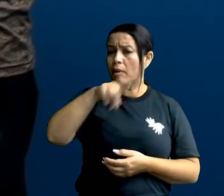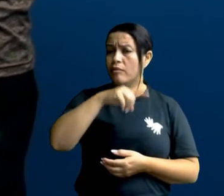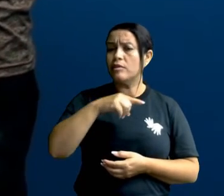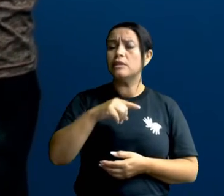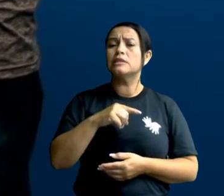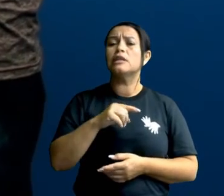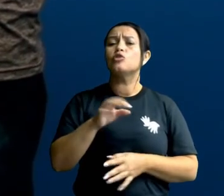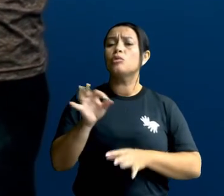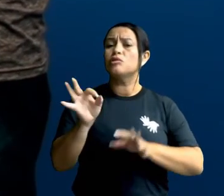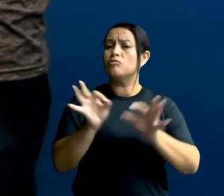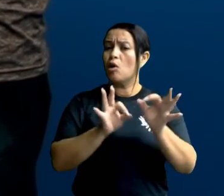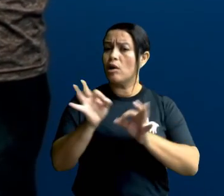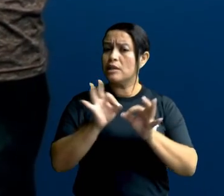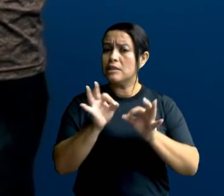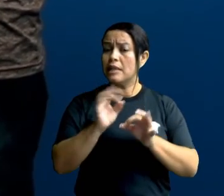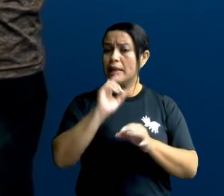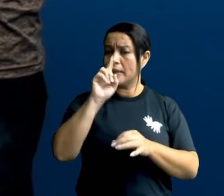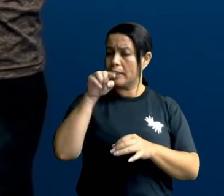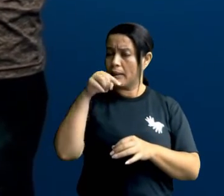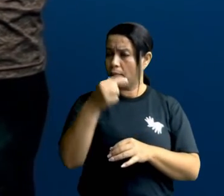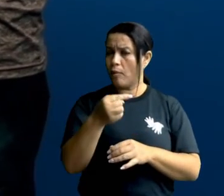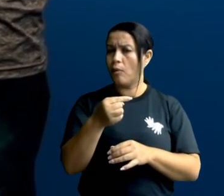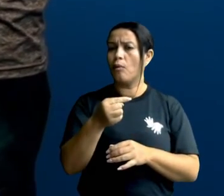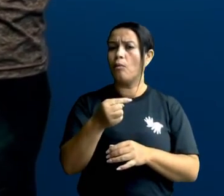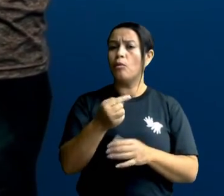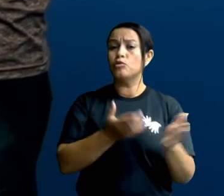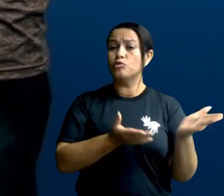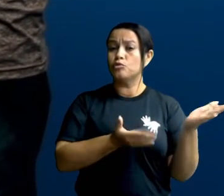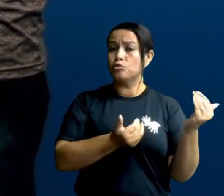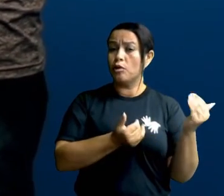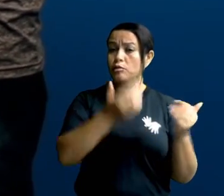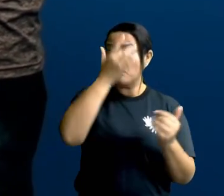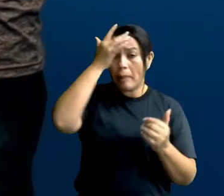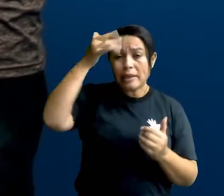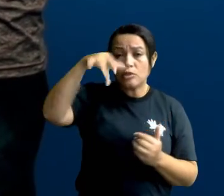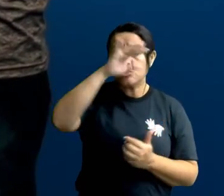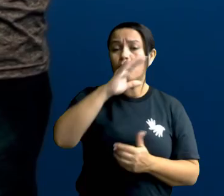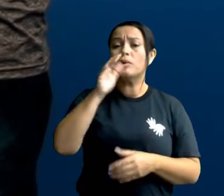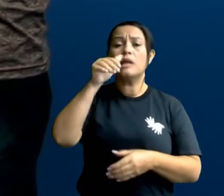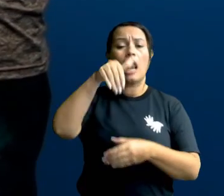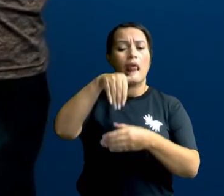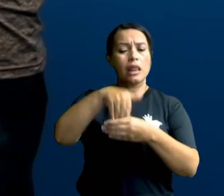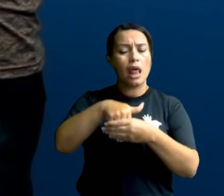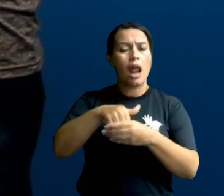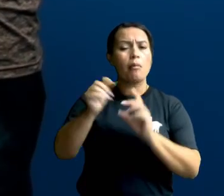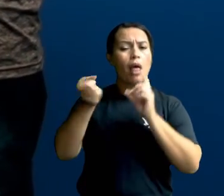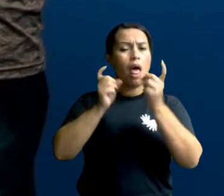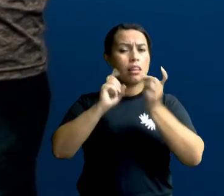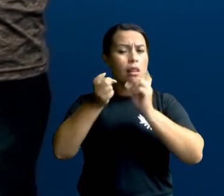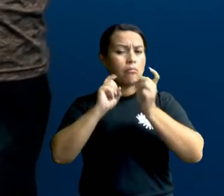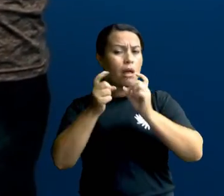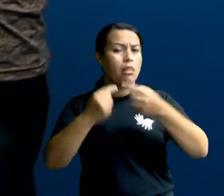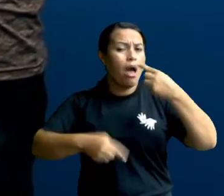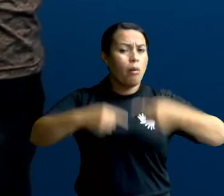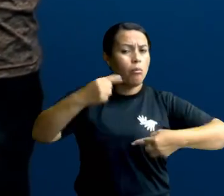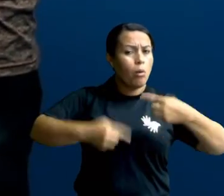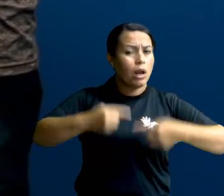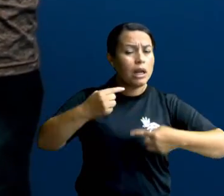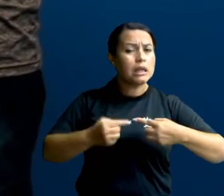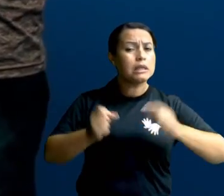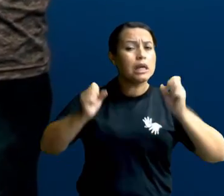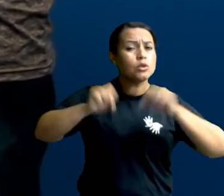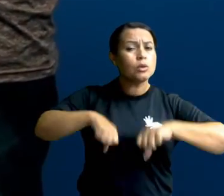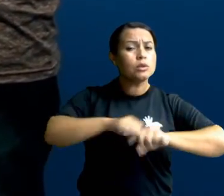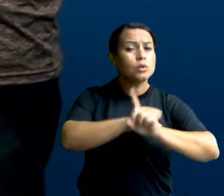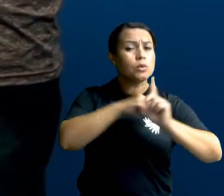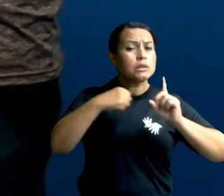verificações quando for, daqui a pouco, né, os jovens eleitores, e para debater a política, debater as condições